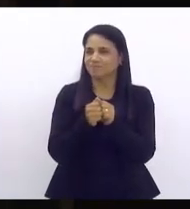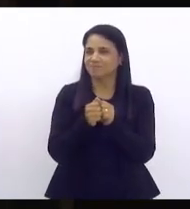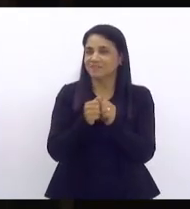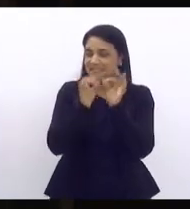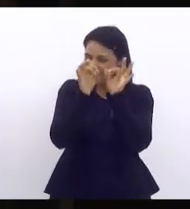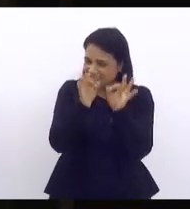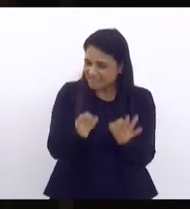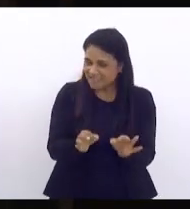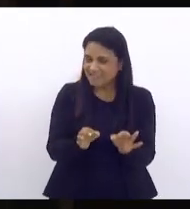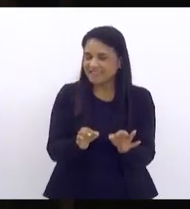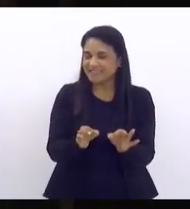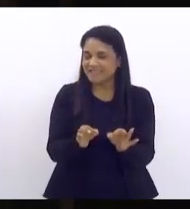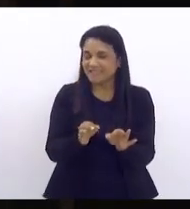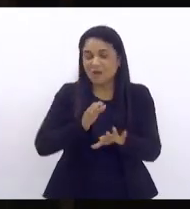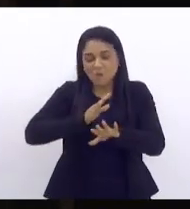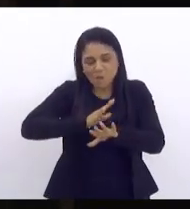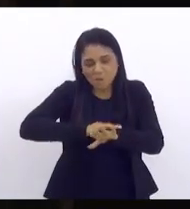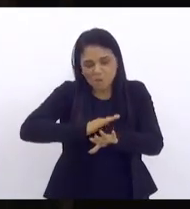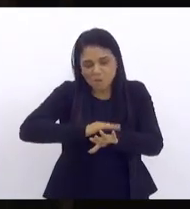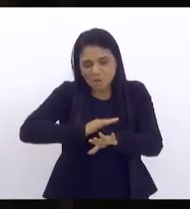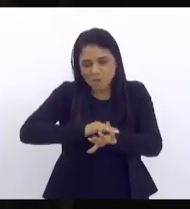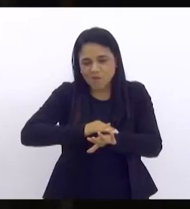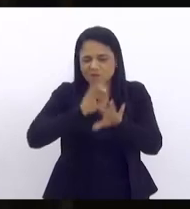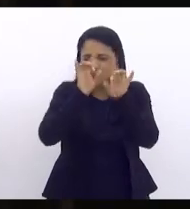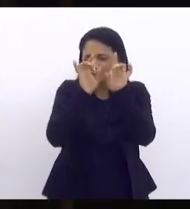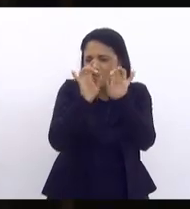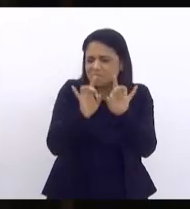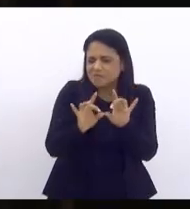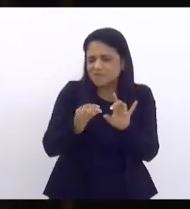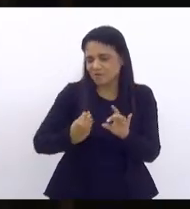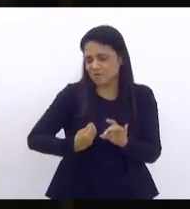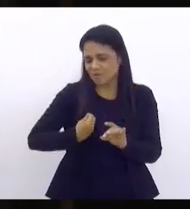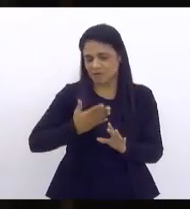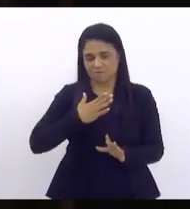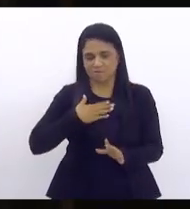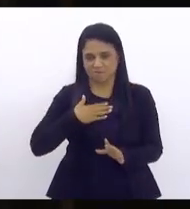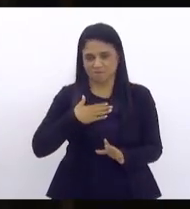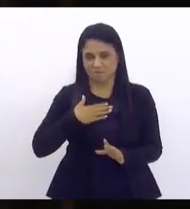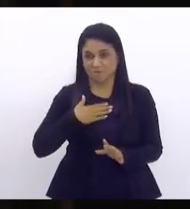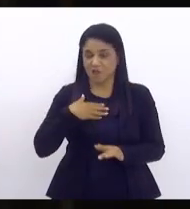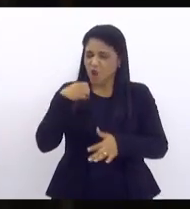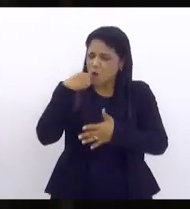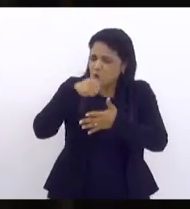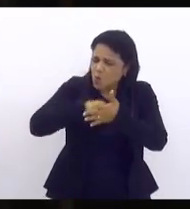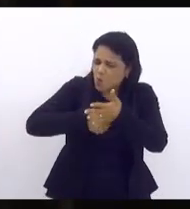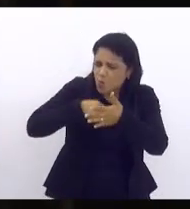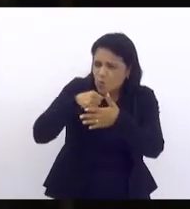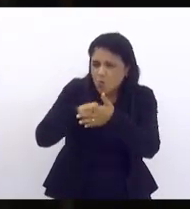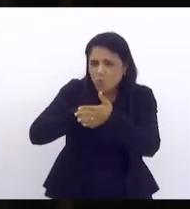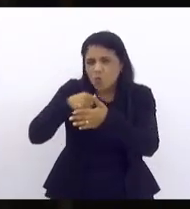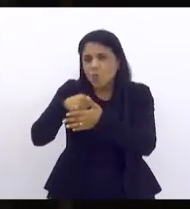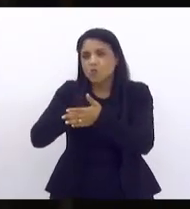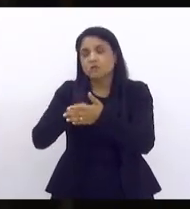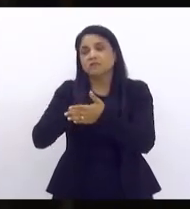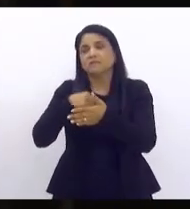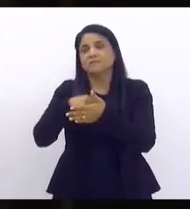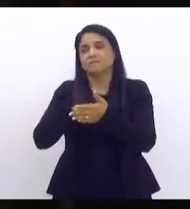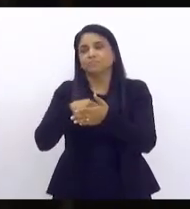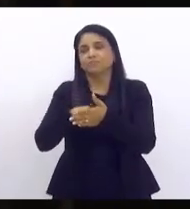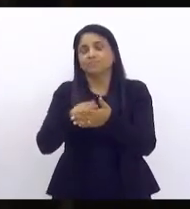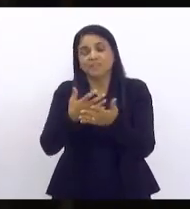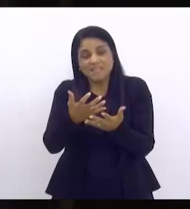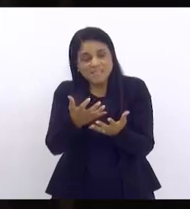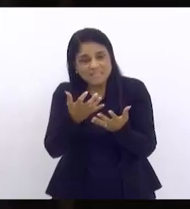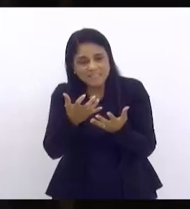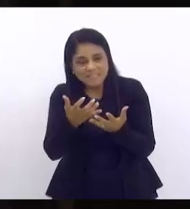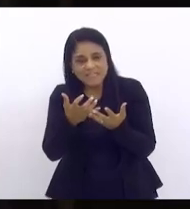que era um momento especial na minha vida. E a luta foi muito grande, porque, embora a gente